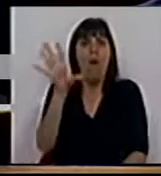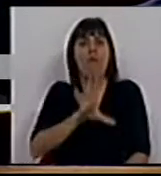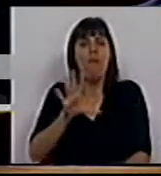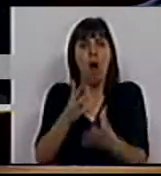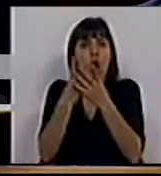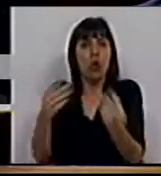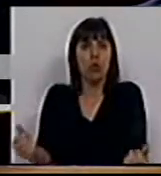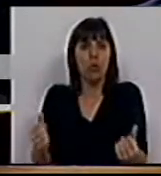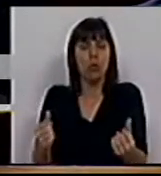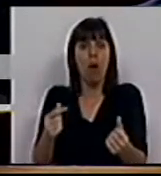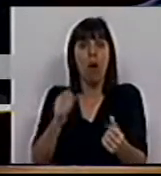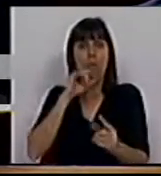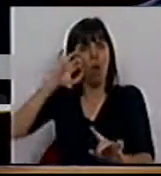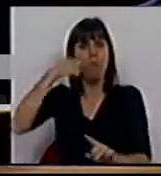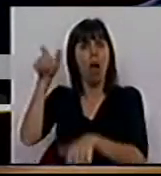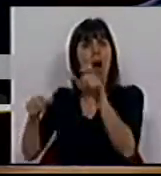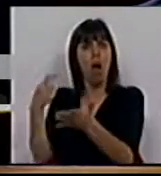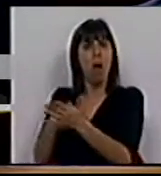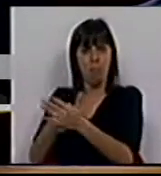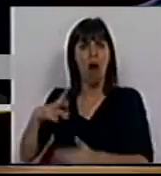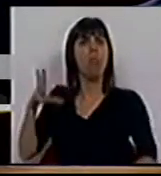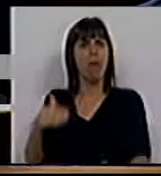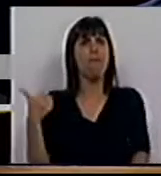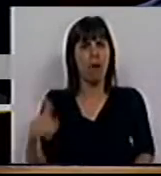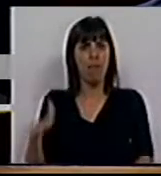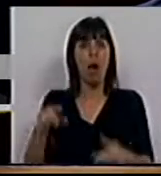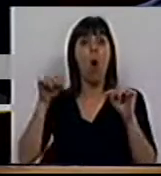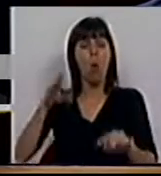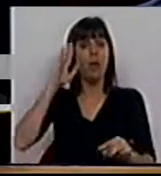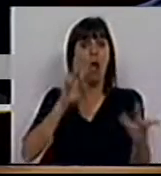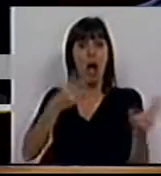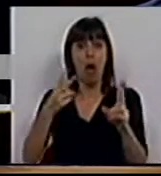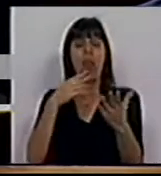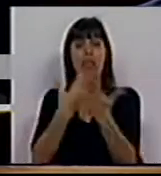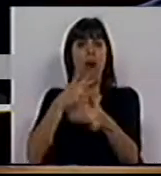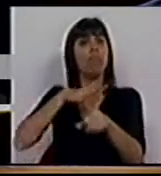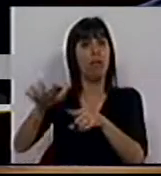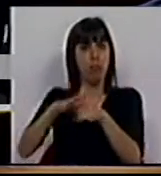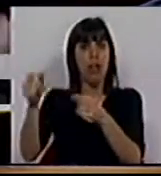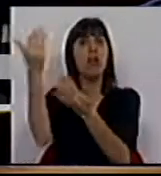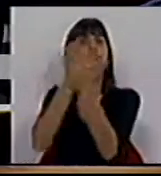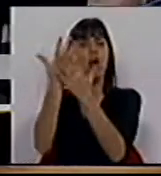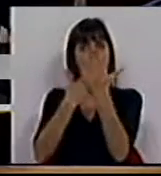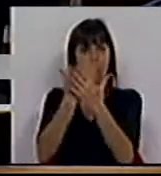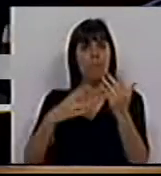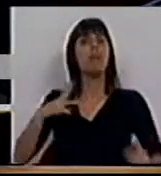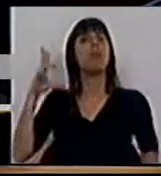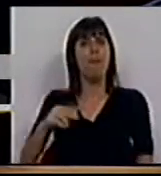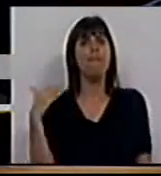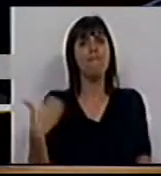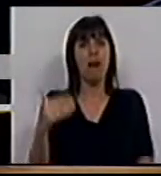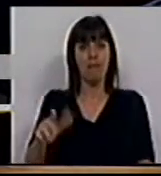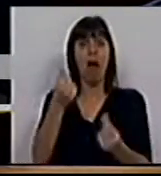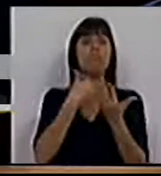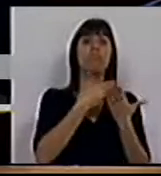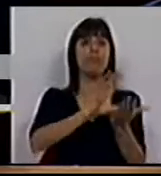desta solução não custar aos contribuintes e hoje sabemos que ela terá impacto económico na economia portuguesa ou mesmo